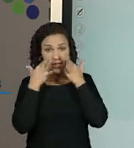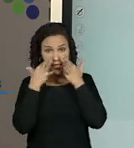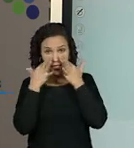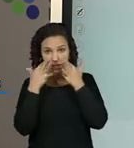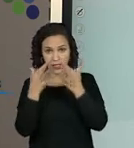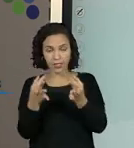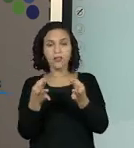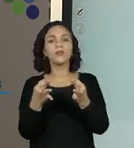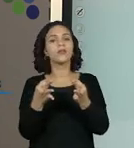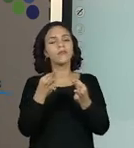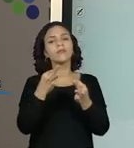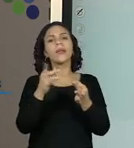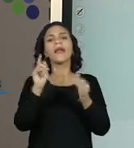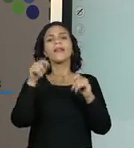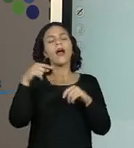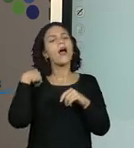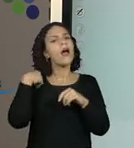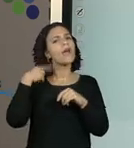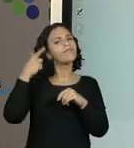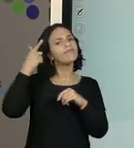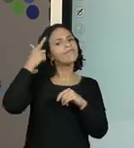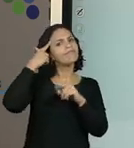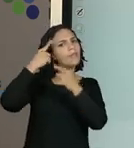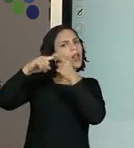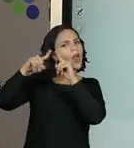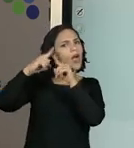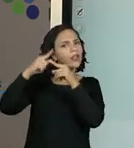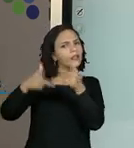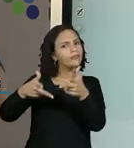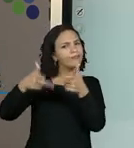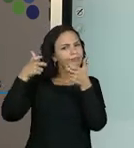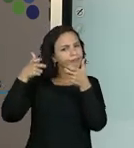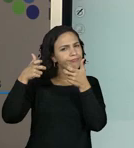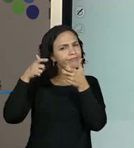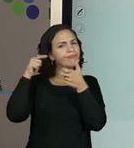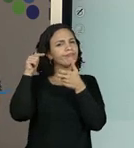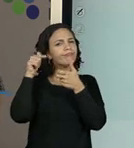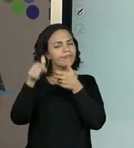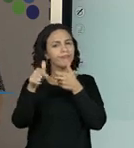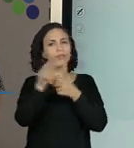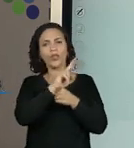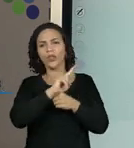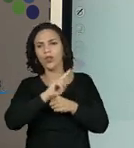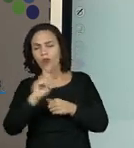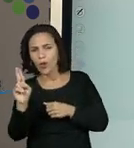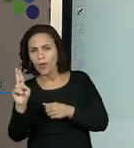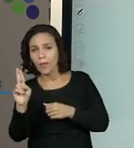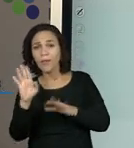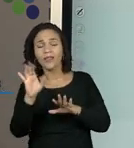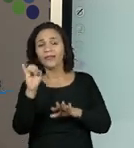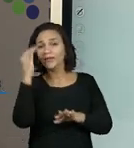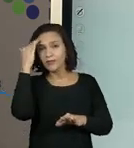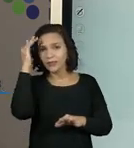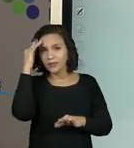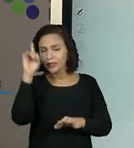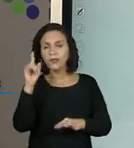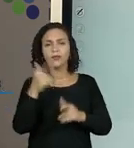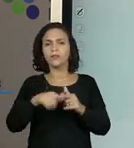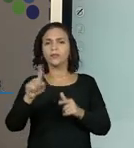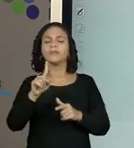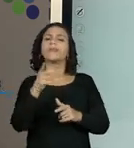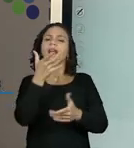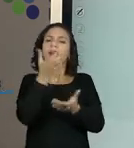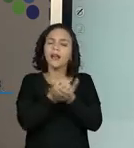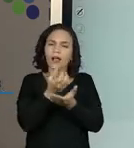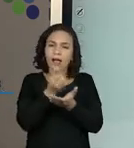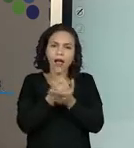vocês vão perceber que tem uma lógica nisso, da relação do nome da figura e do número de lados. Tá? Se você não entendeu, não tem problema. Pega a aula gravada,